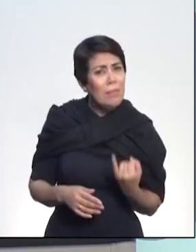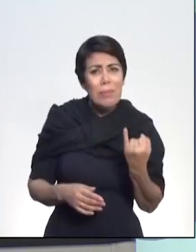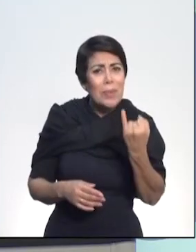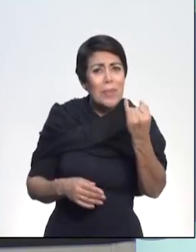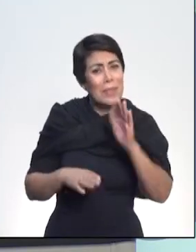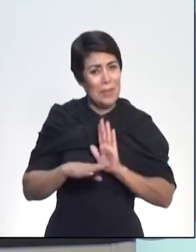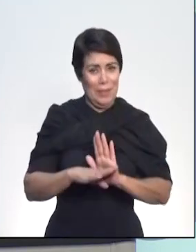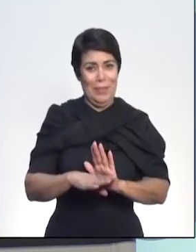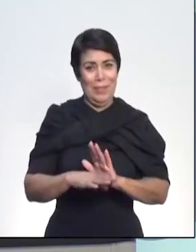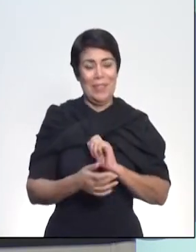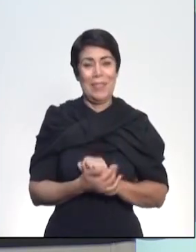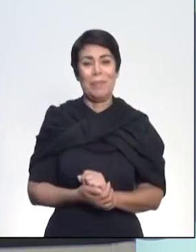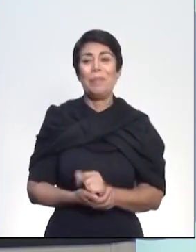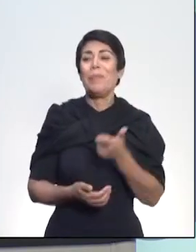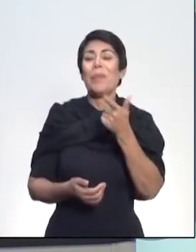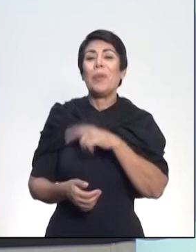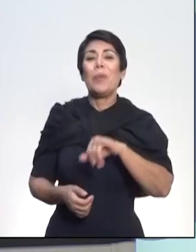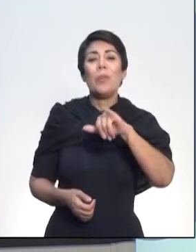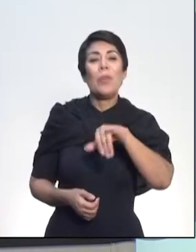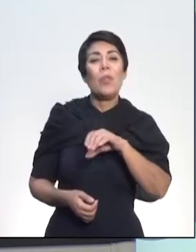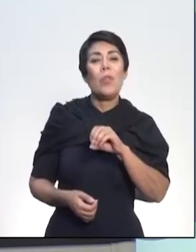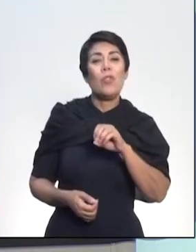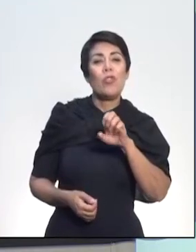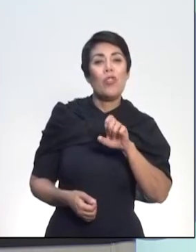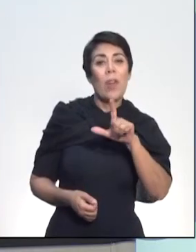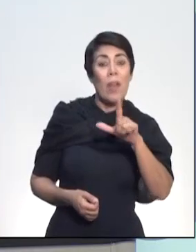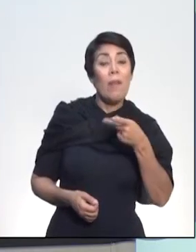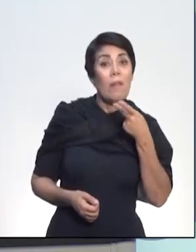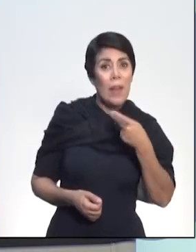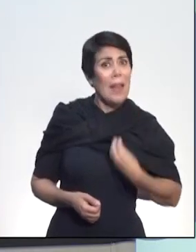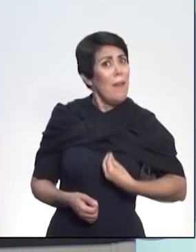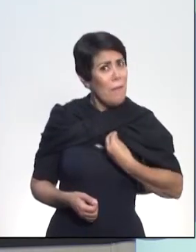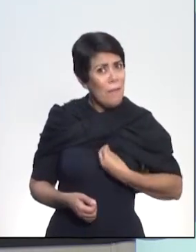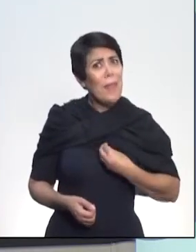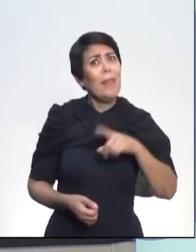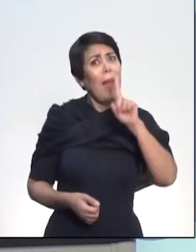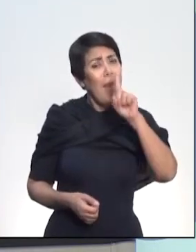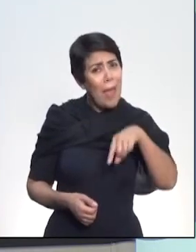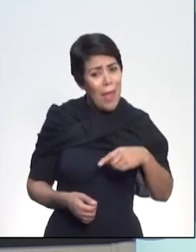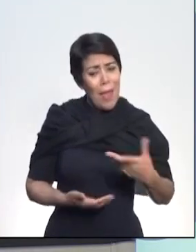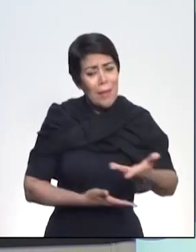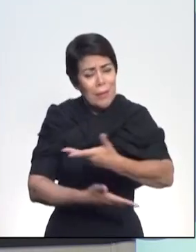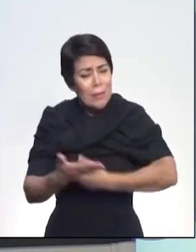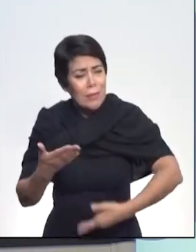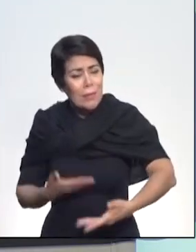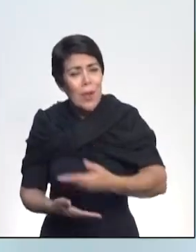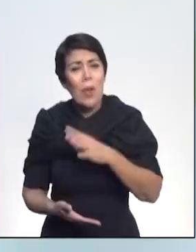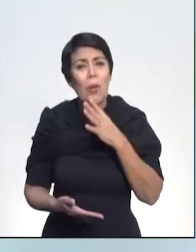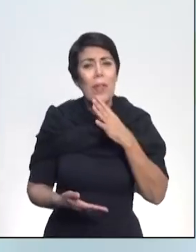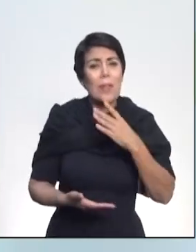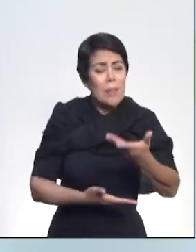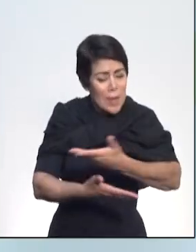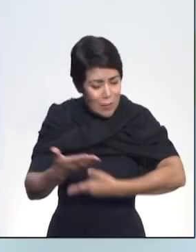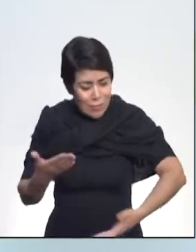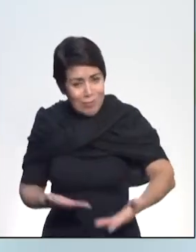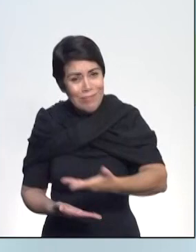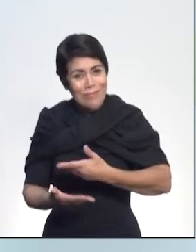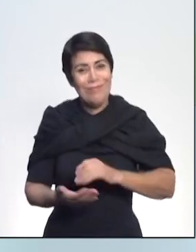importante. Aí o Joel diz que a vida é compartilhar conhecimentos, e é uma verdade, né? E aí temos